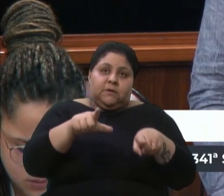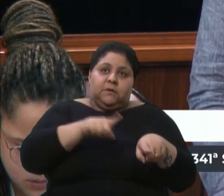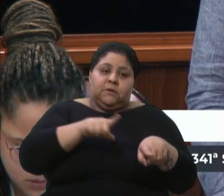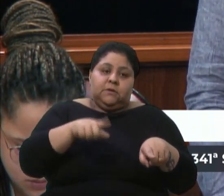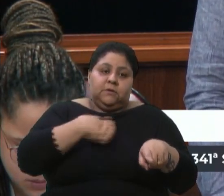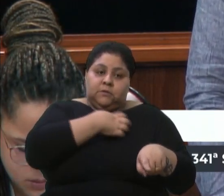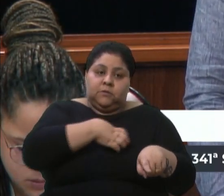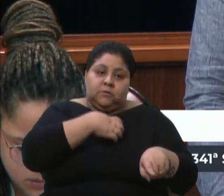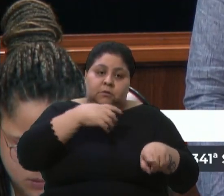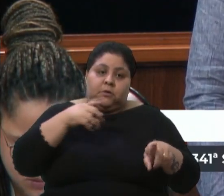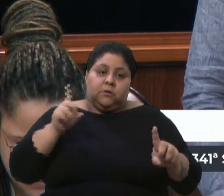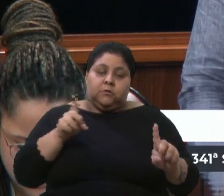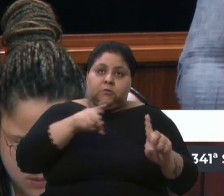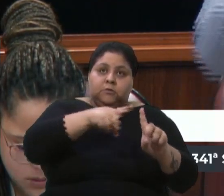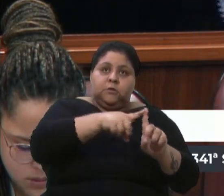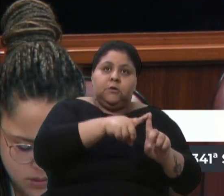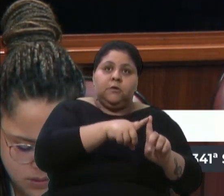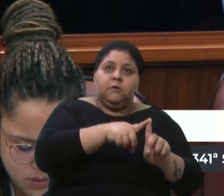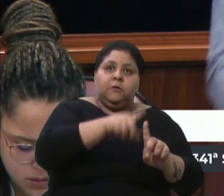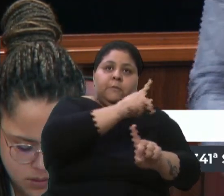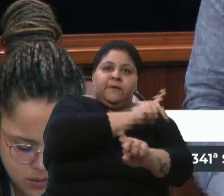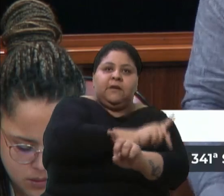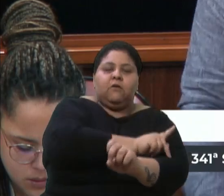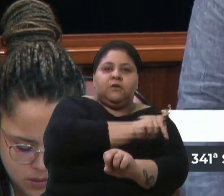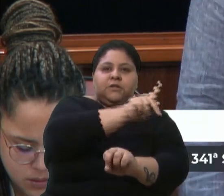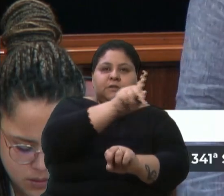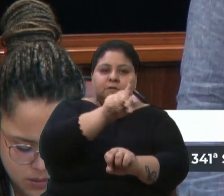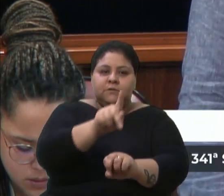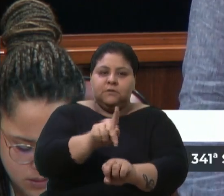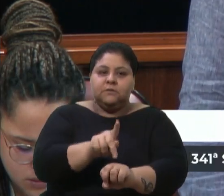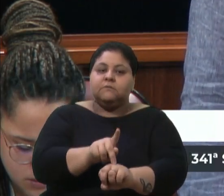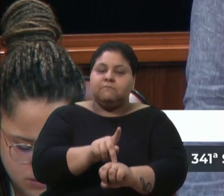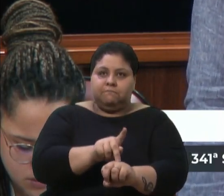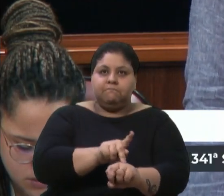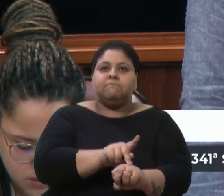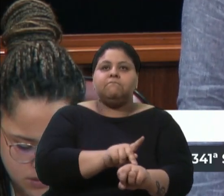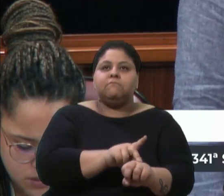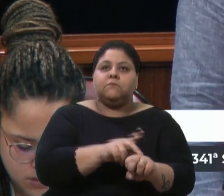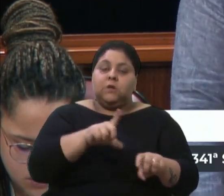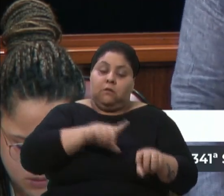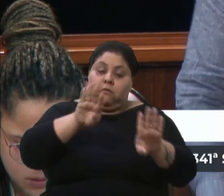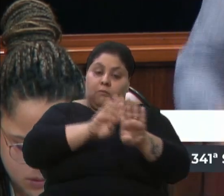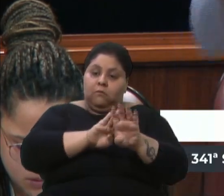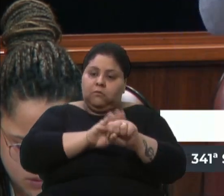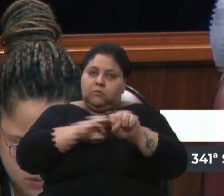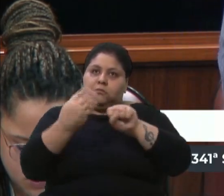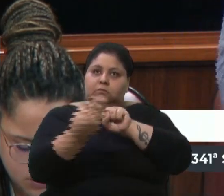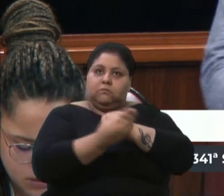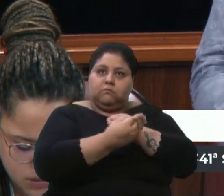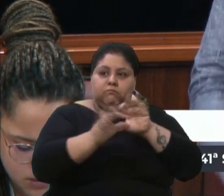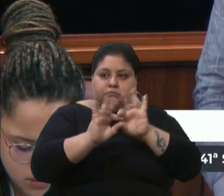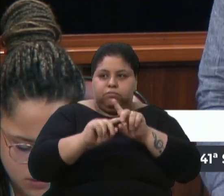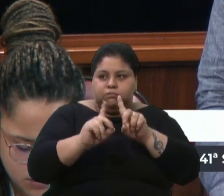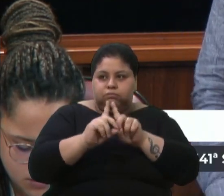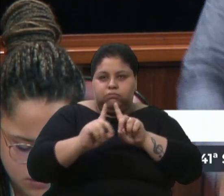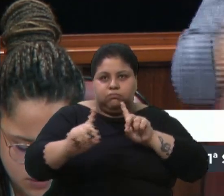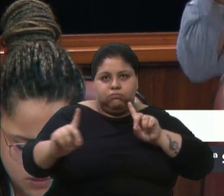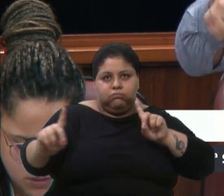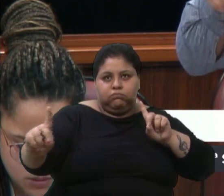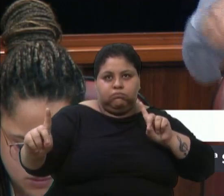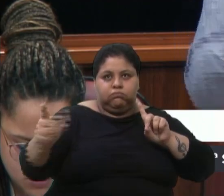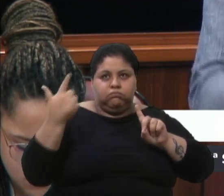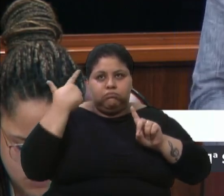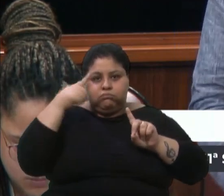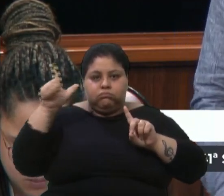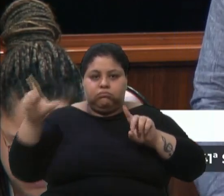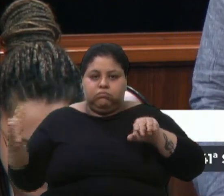morador lá do Planalto Rio Branco, para aquele morador, né, dos bairros mais distantes da cidade que não conseguem vir para o centro,